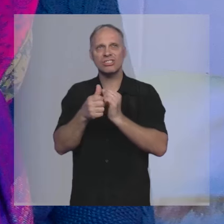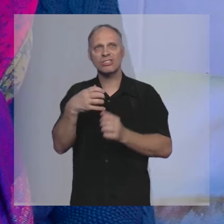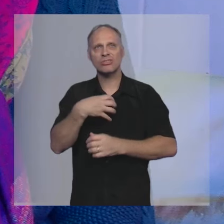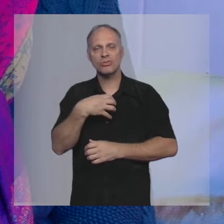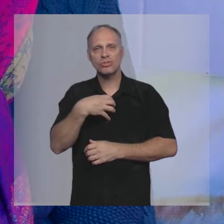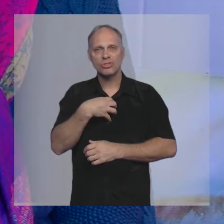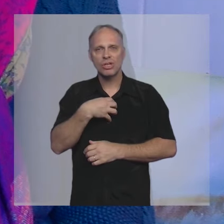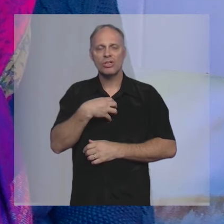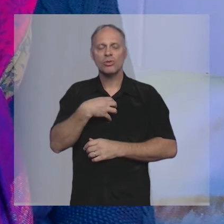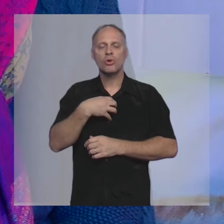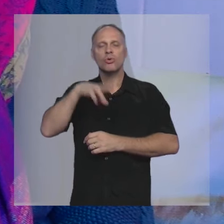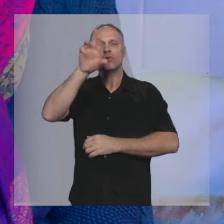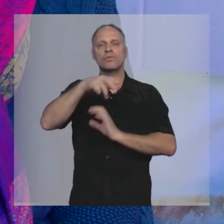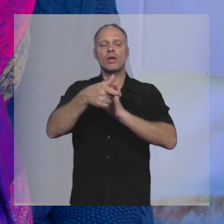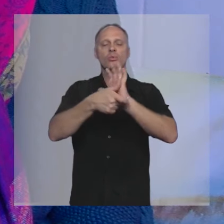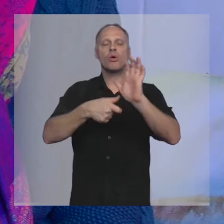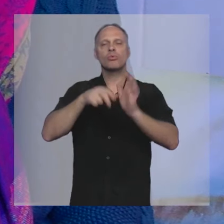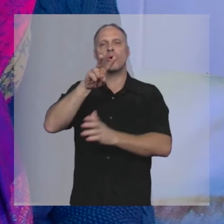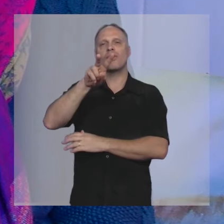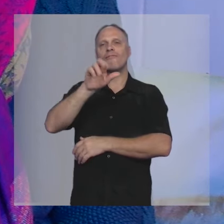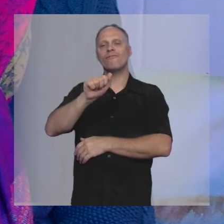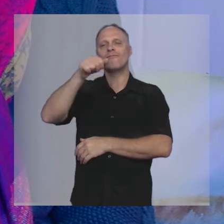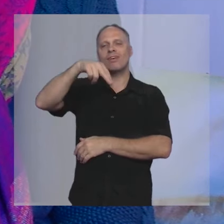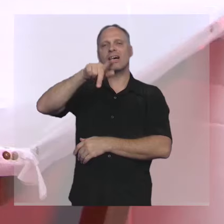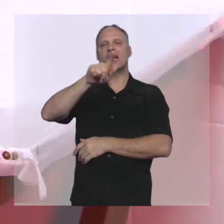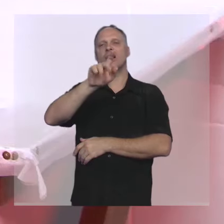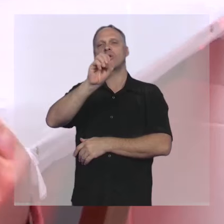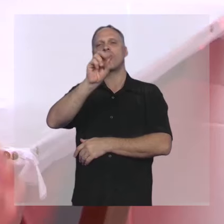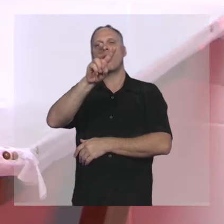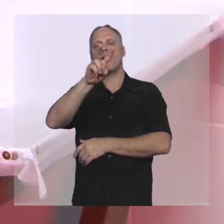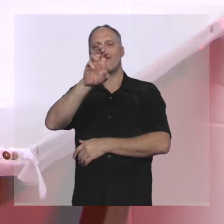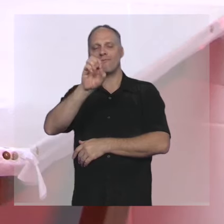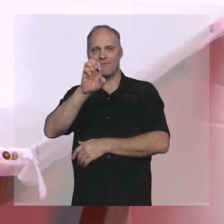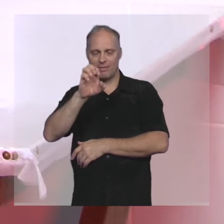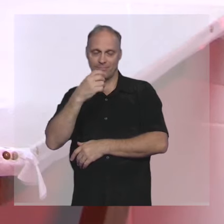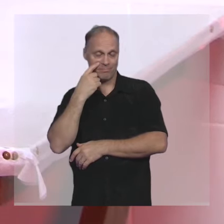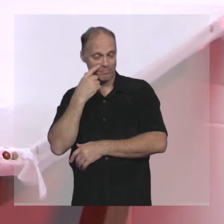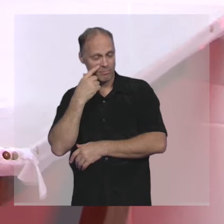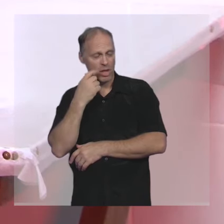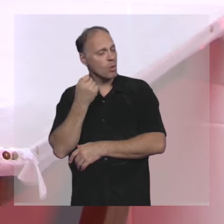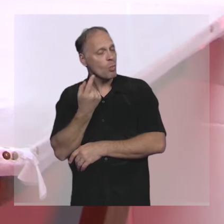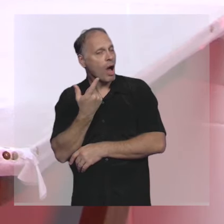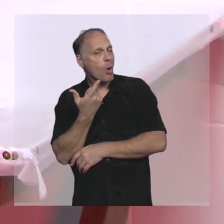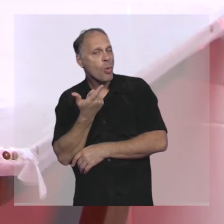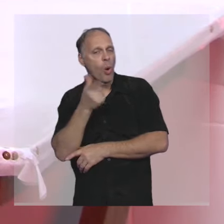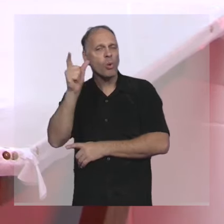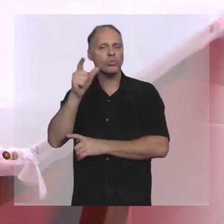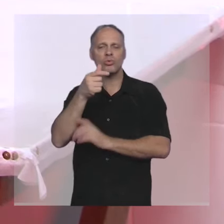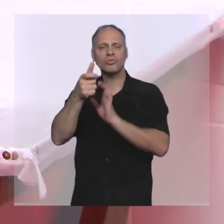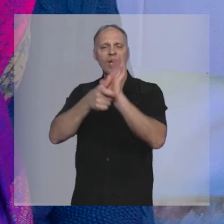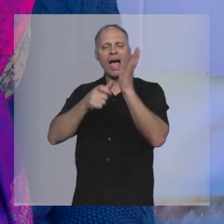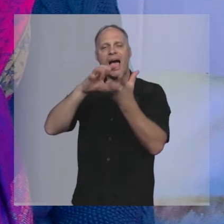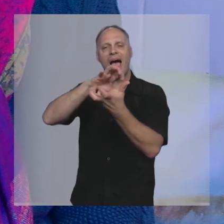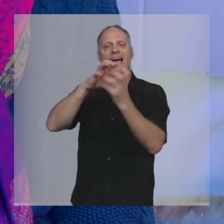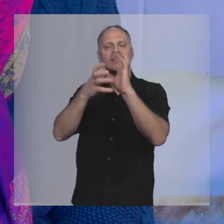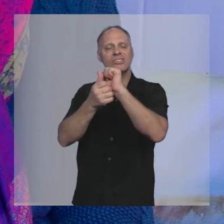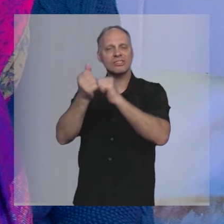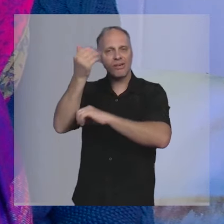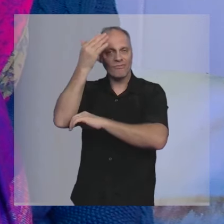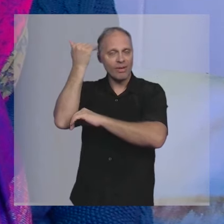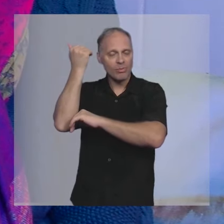forma, com Van Gogh. Quais são outras referências que lhe inspiram,